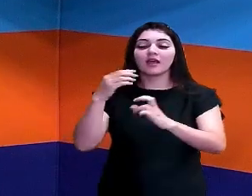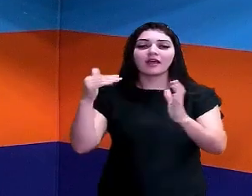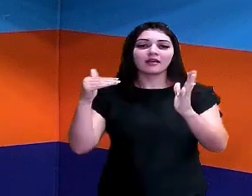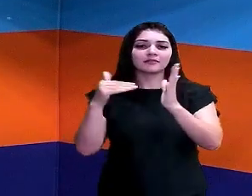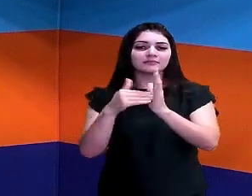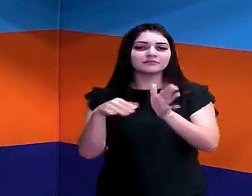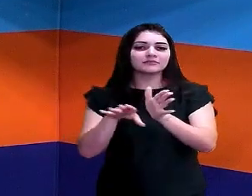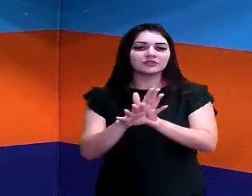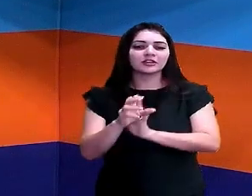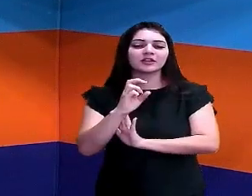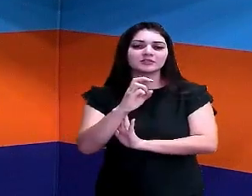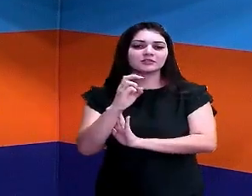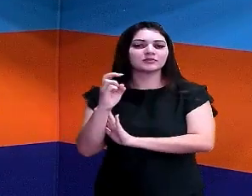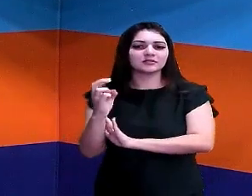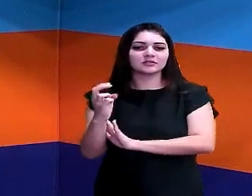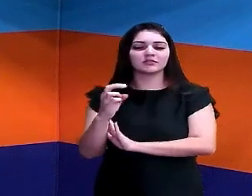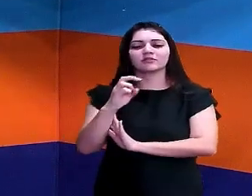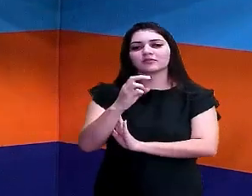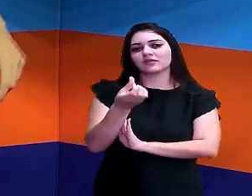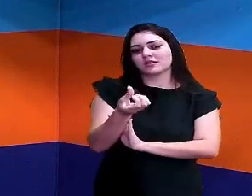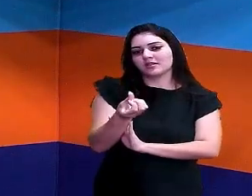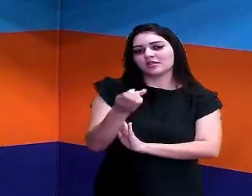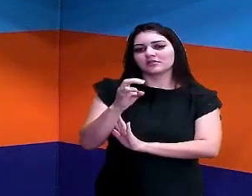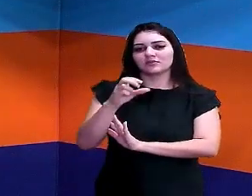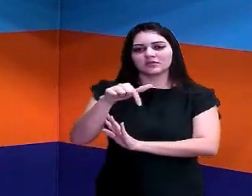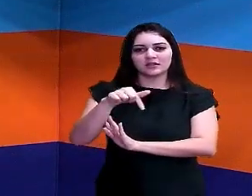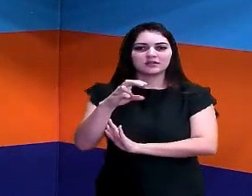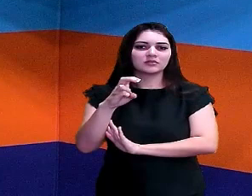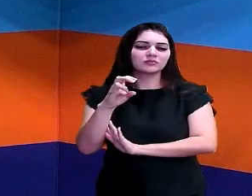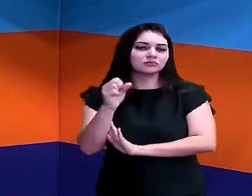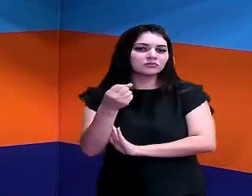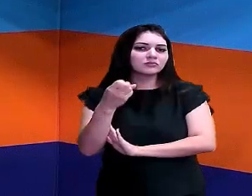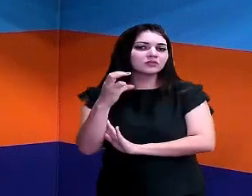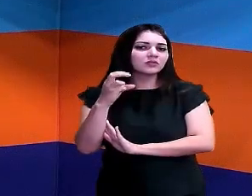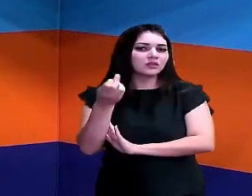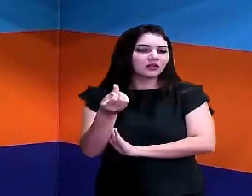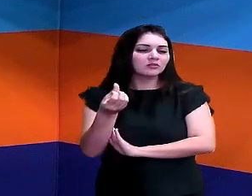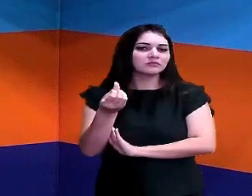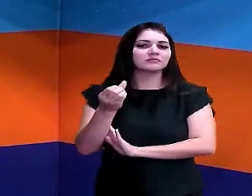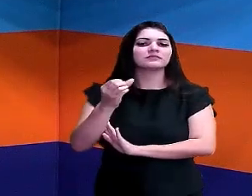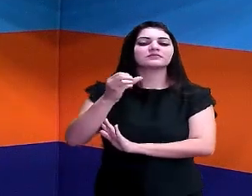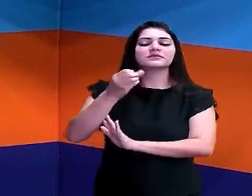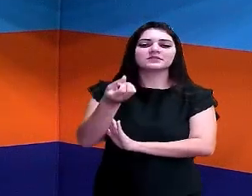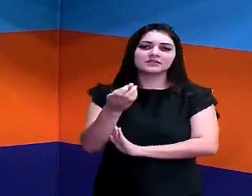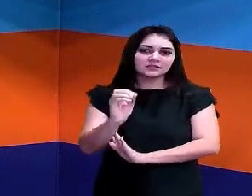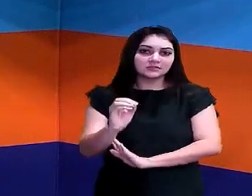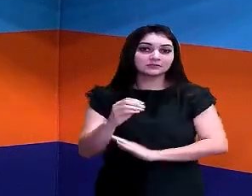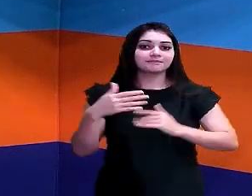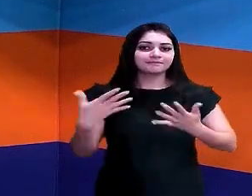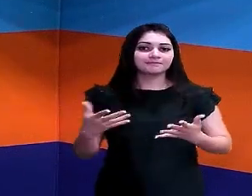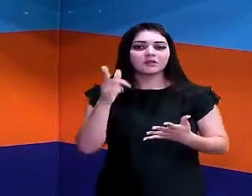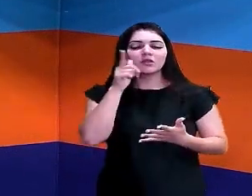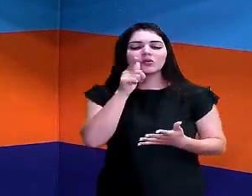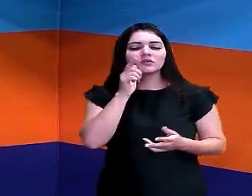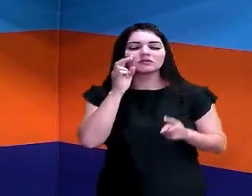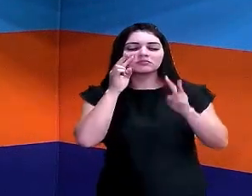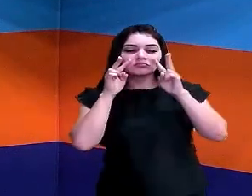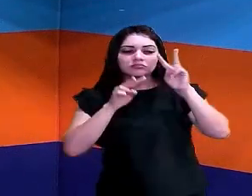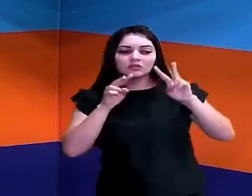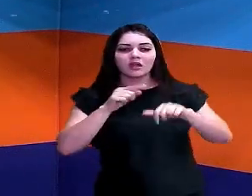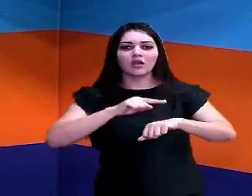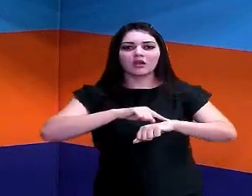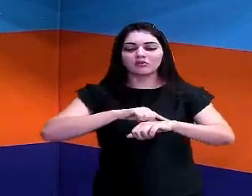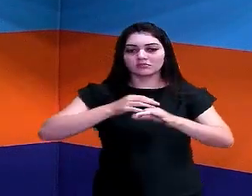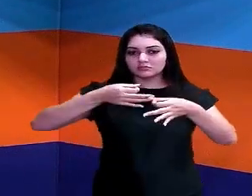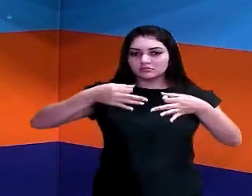Aí vai 56, 57, 58, 59, 60 minutos. E aí a gente consegue dizer a hora direitinho. E mais